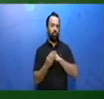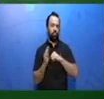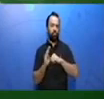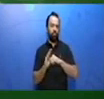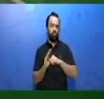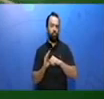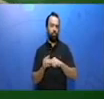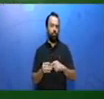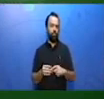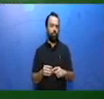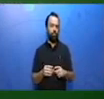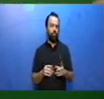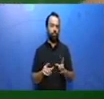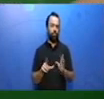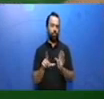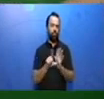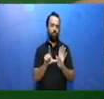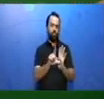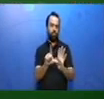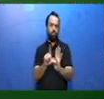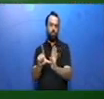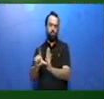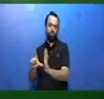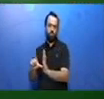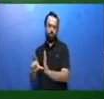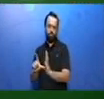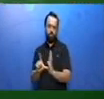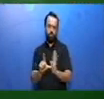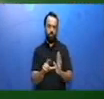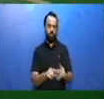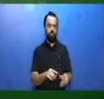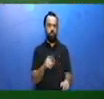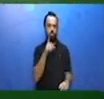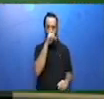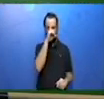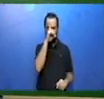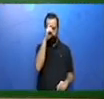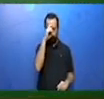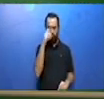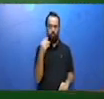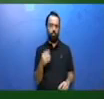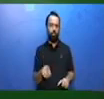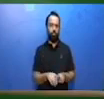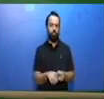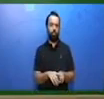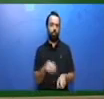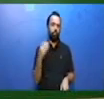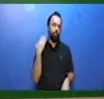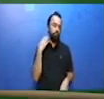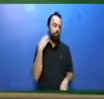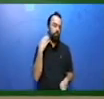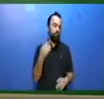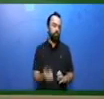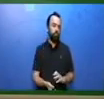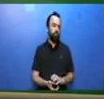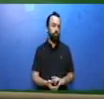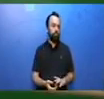há predomínio de lojas, prédios, escritórios, clínicas médicas e bancos. E o texto